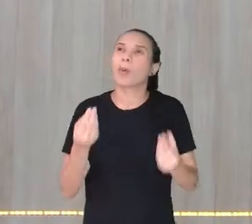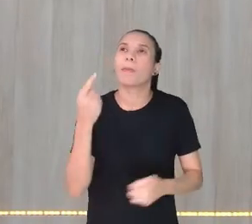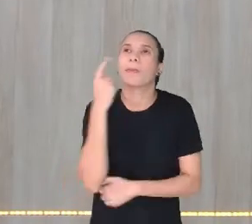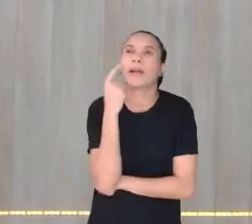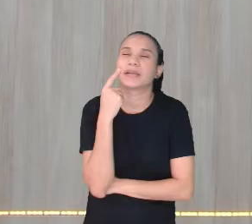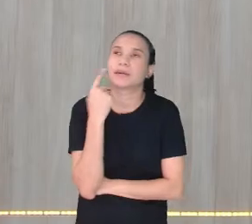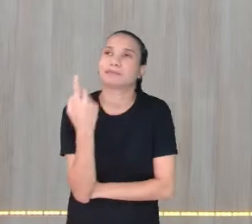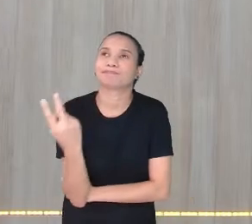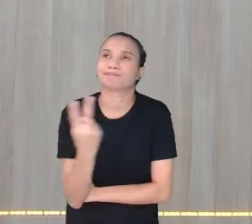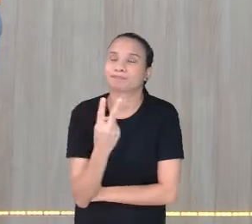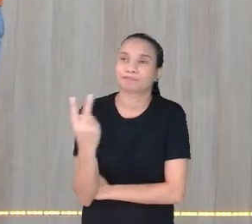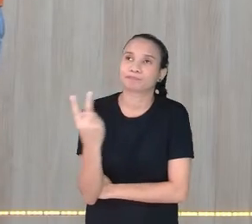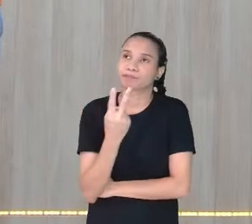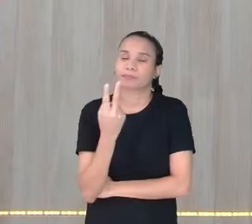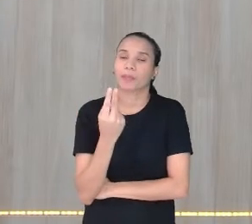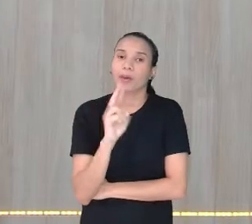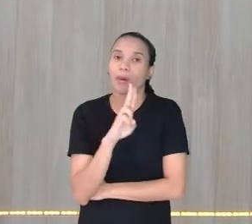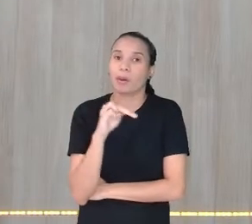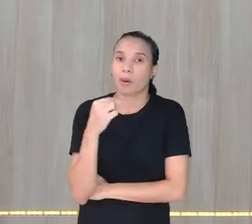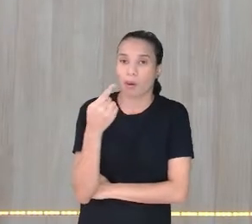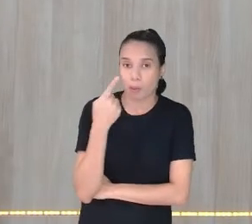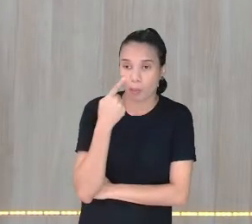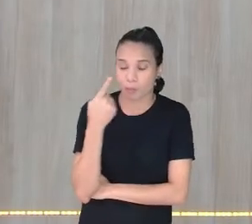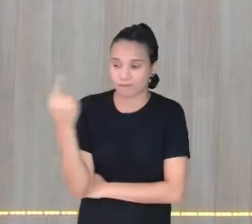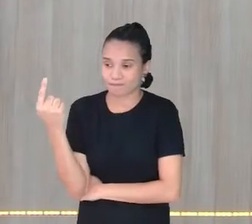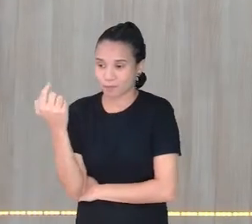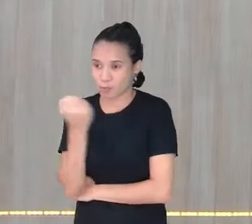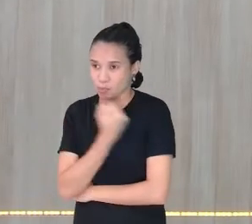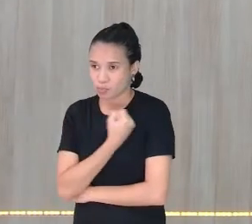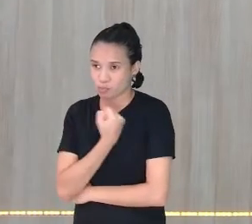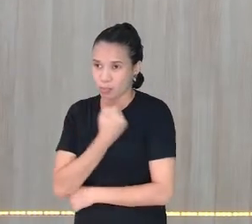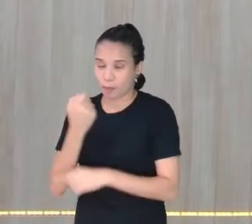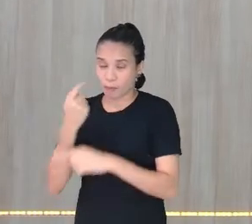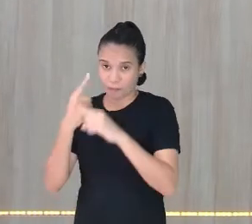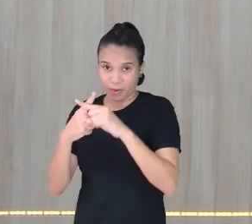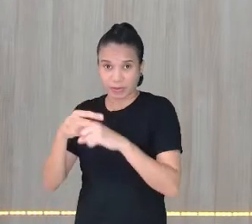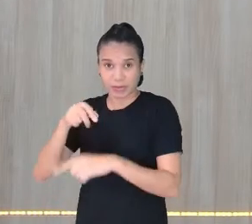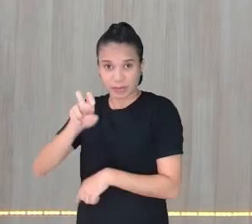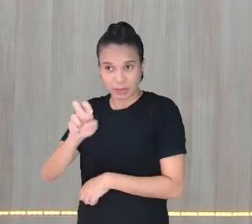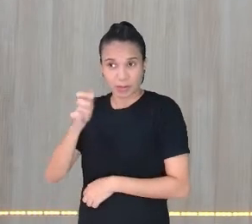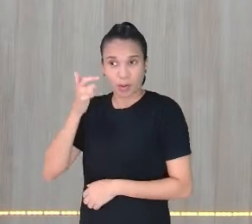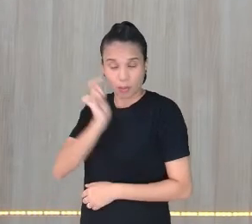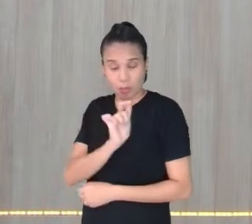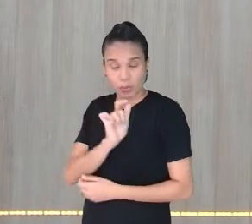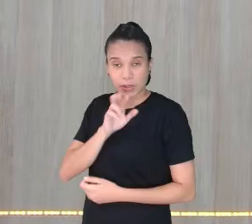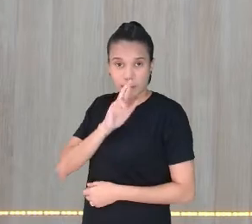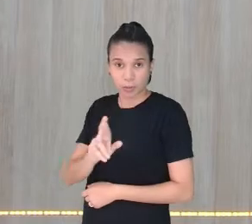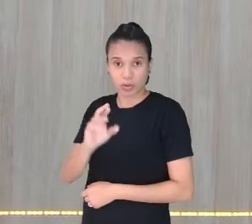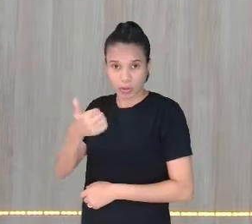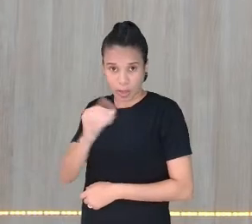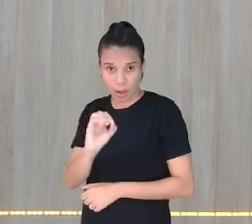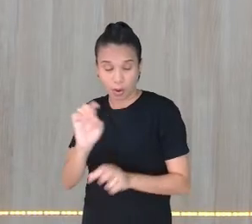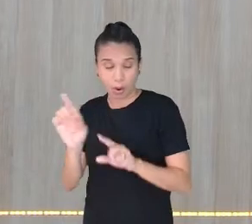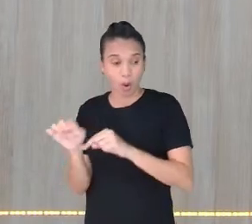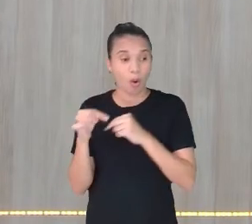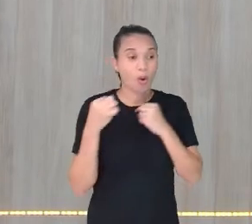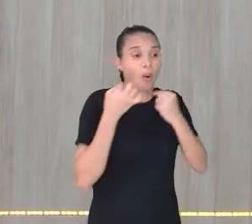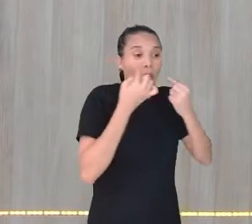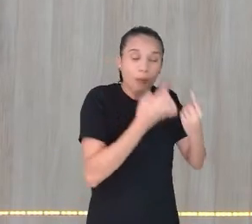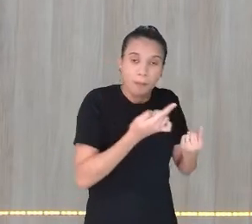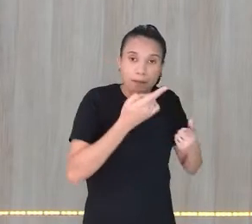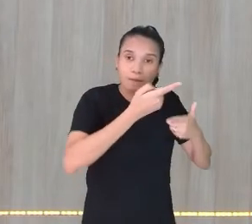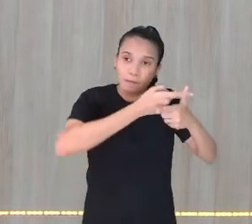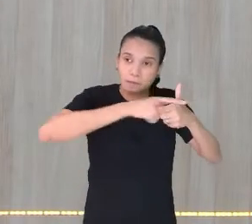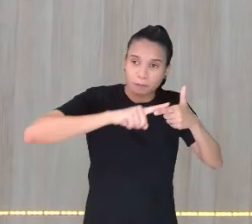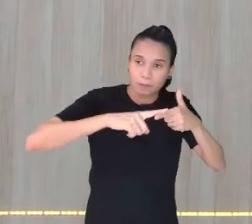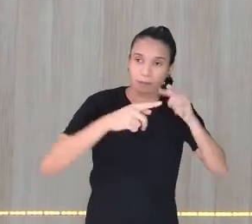pensar de duas formas. Ou tu pensa num número que multiplicado por 5 dê igual a 10, ou você